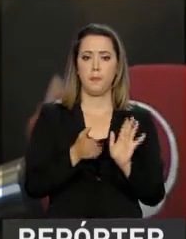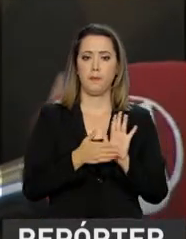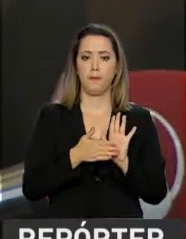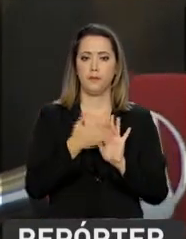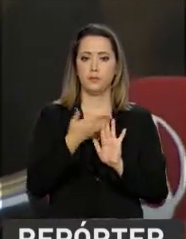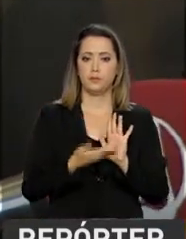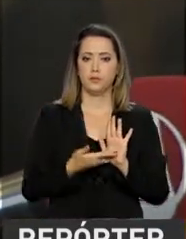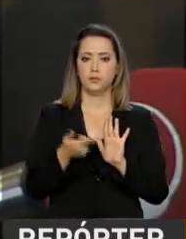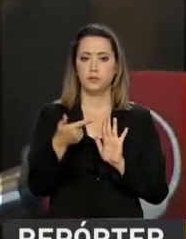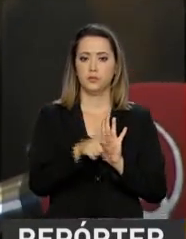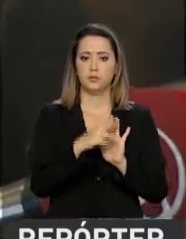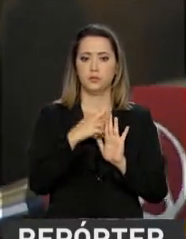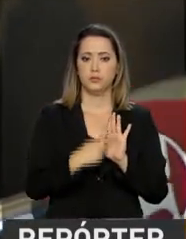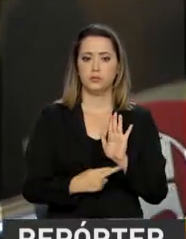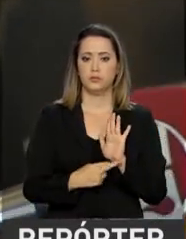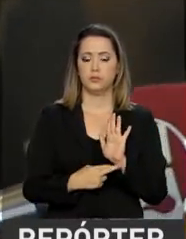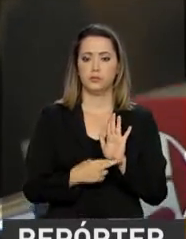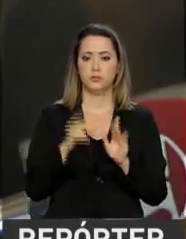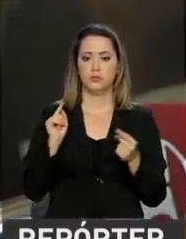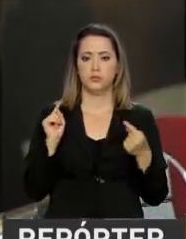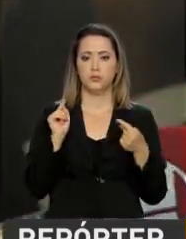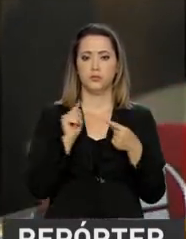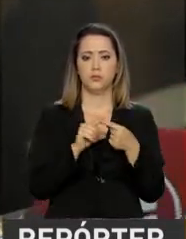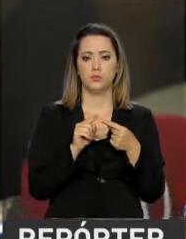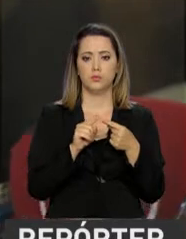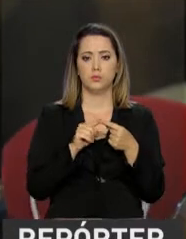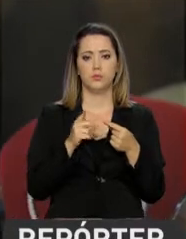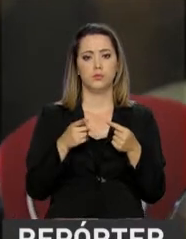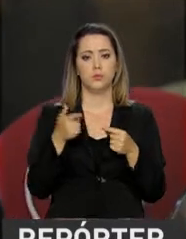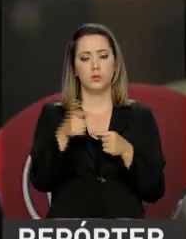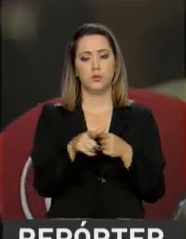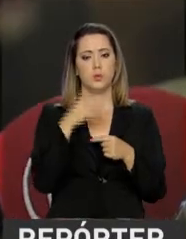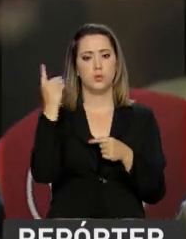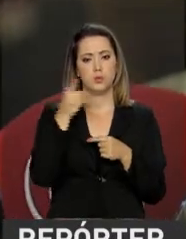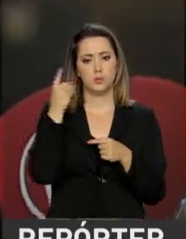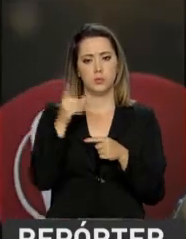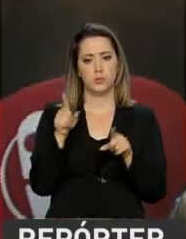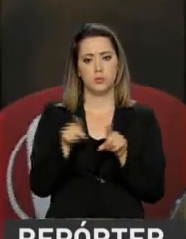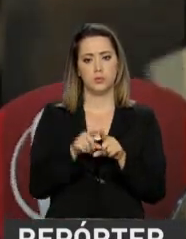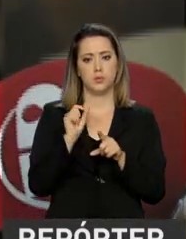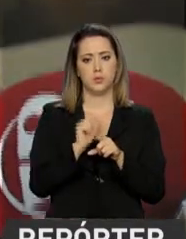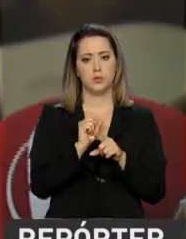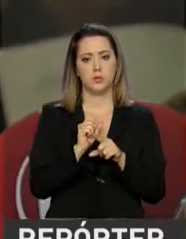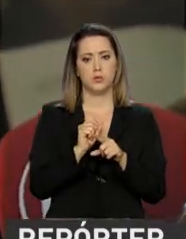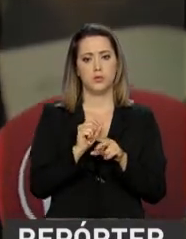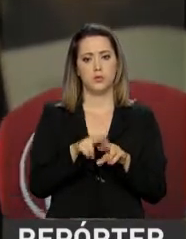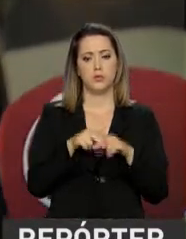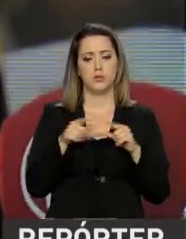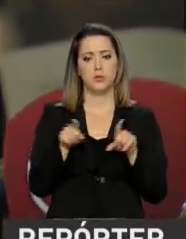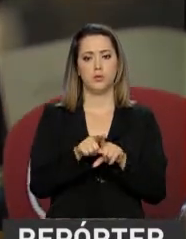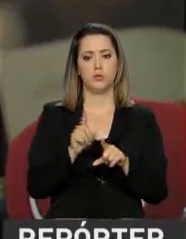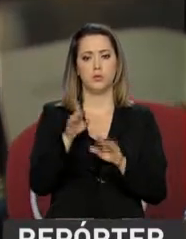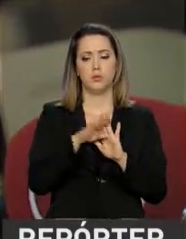um outro relatório o deputado visando fazer um um